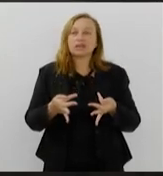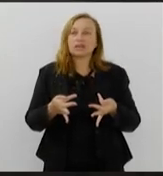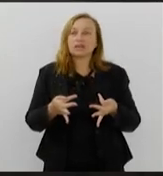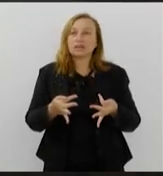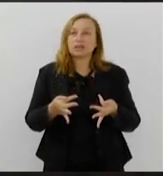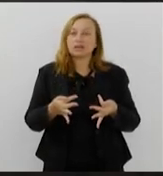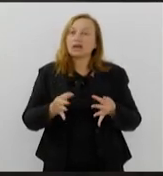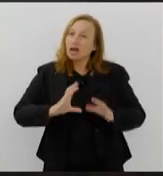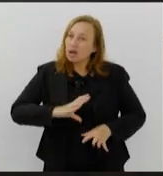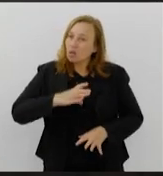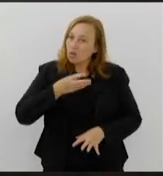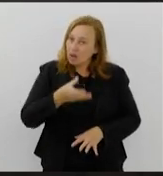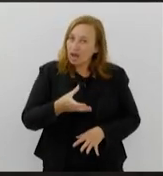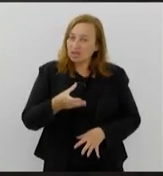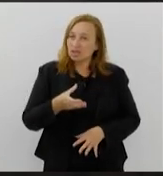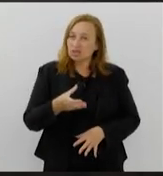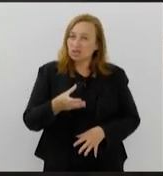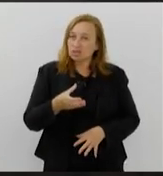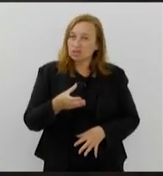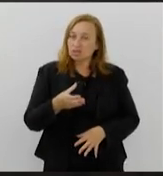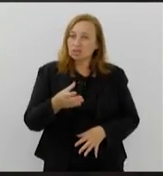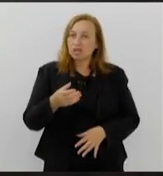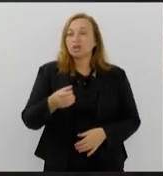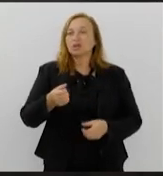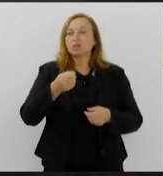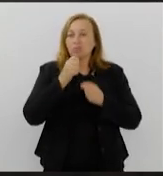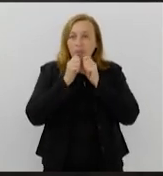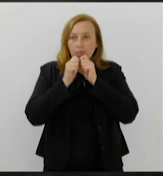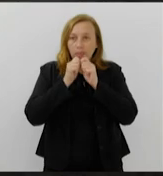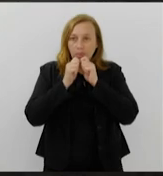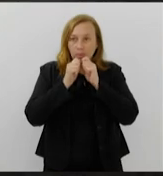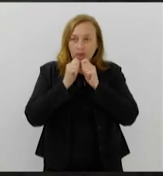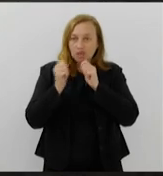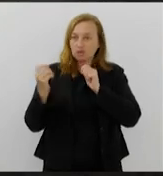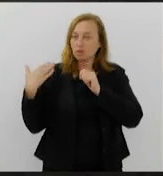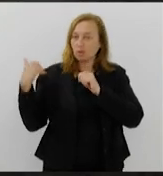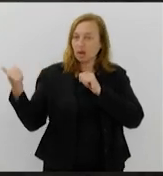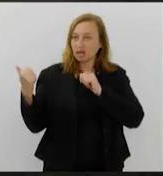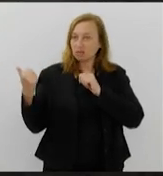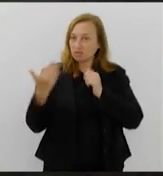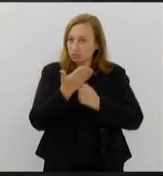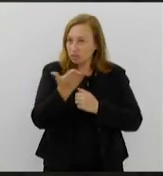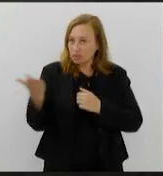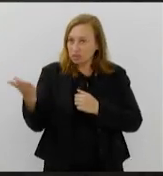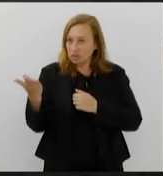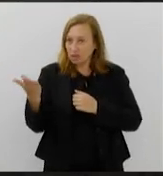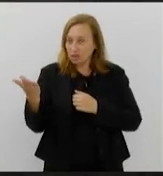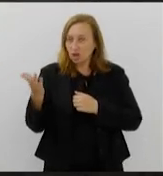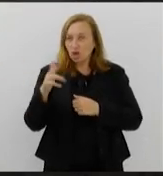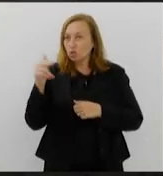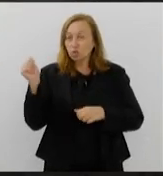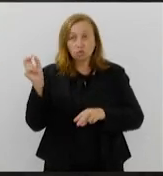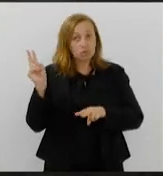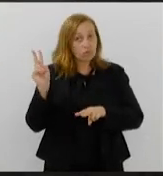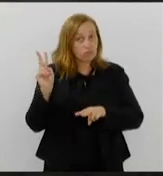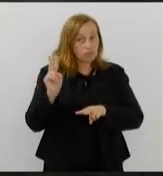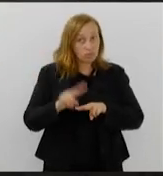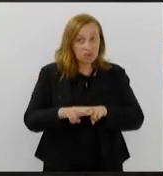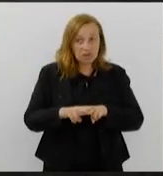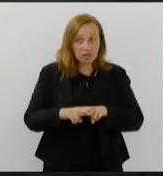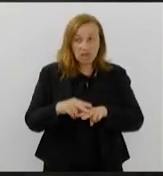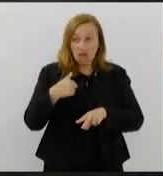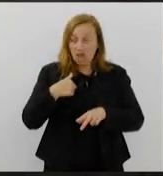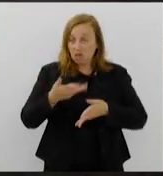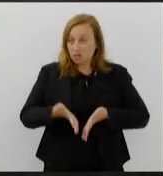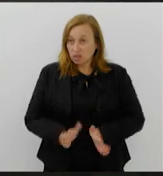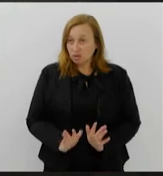a coragem de voltar para o microfone aí do Aparte, ao lado de vocês. Nunca fui preso a isso, não nasci